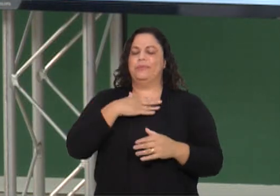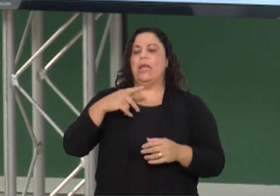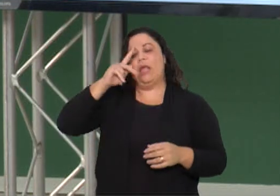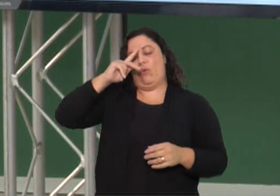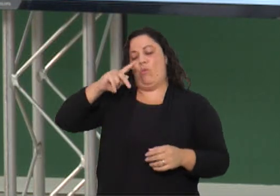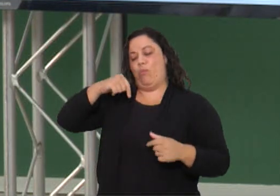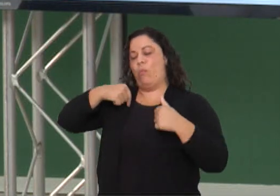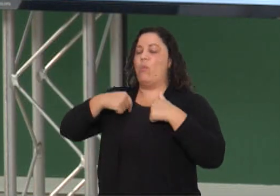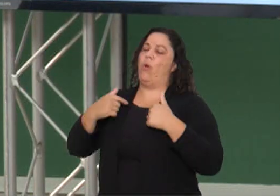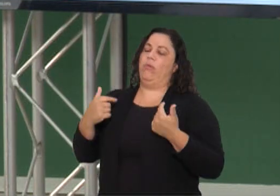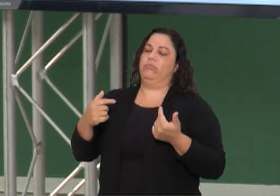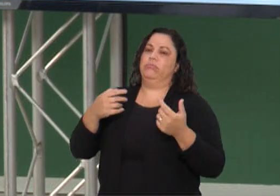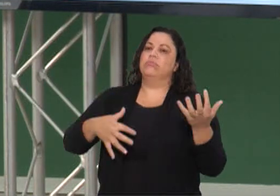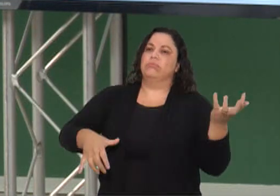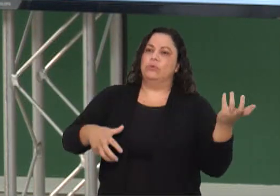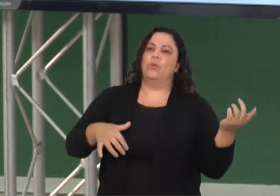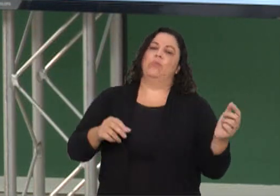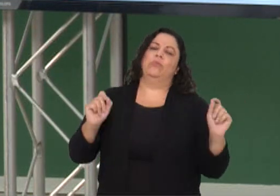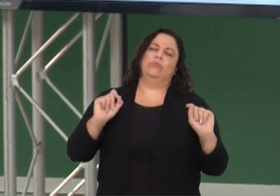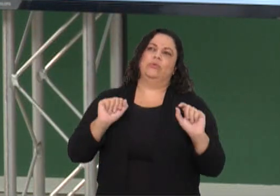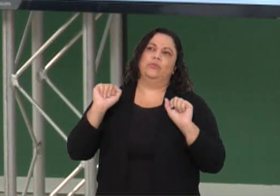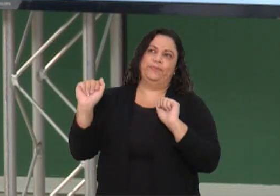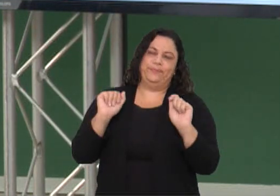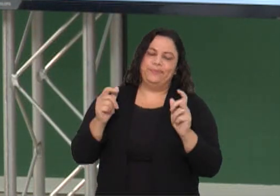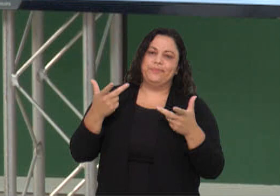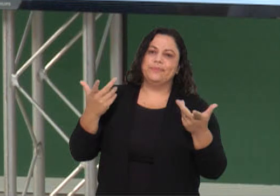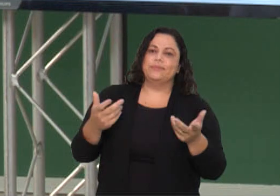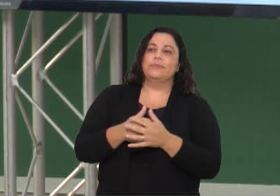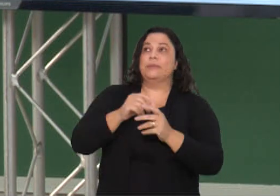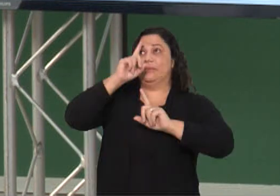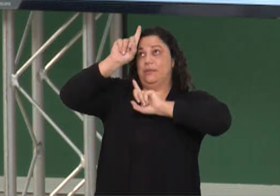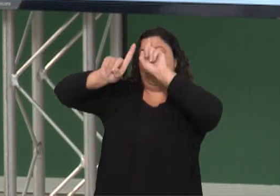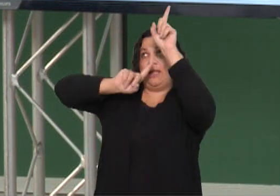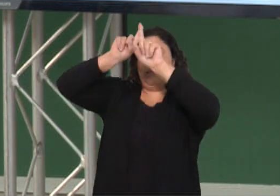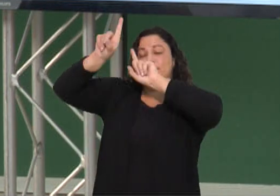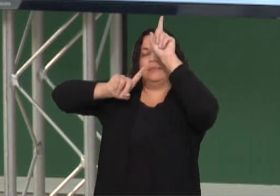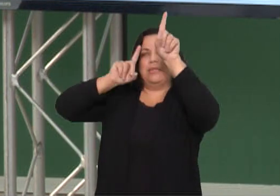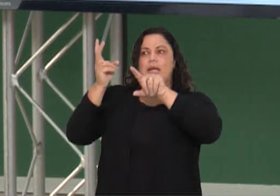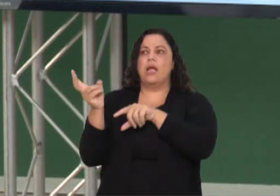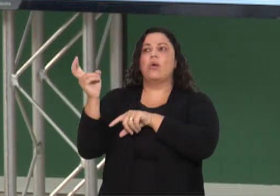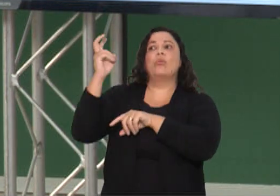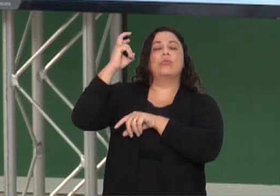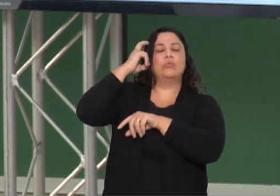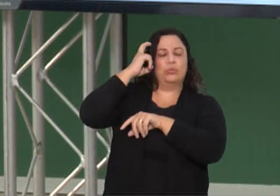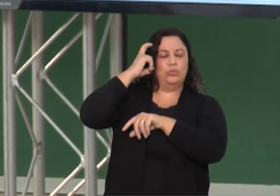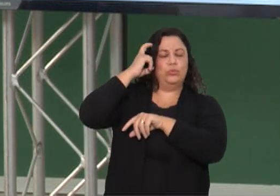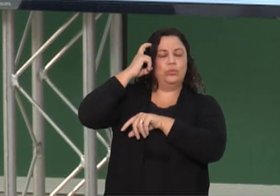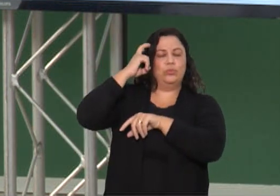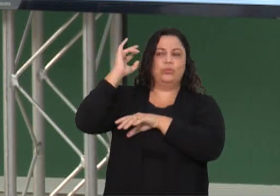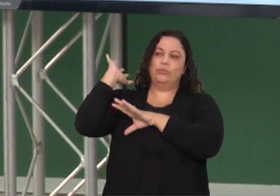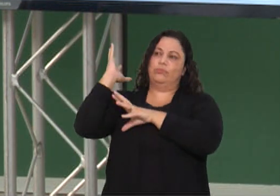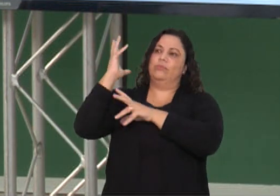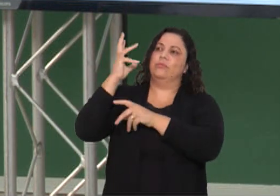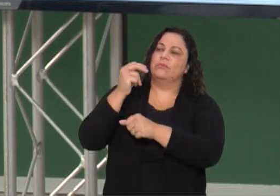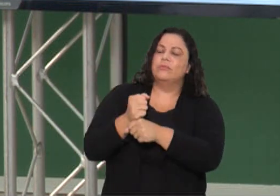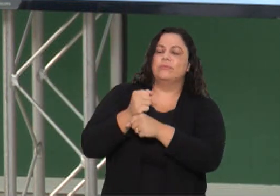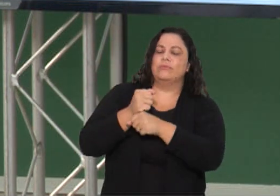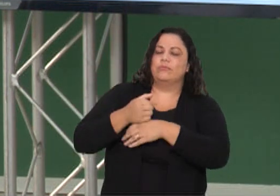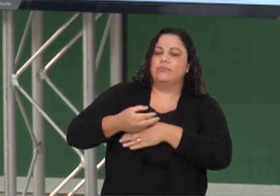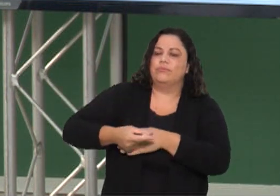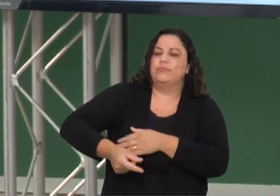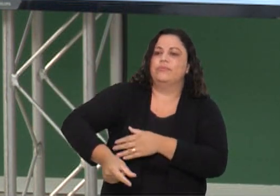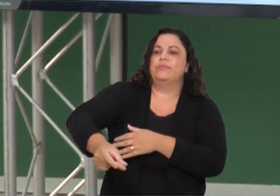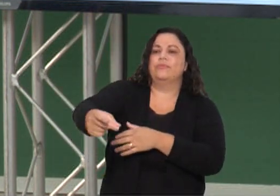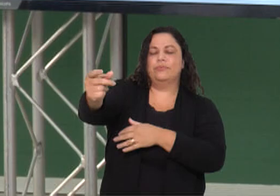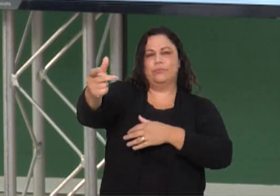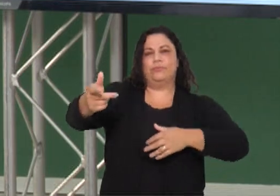modéstia à parte, como músico, também temos que ter essa ideia de cultura, de legado grego para nós com a música